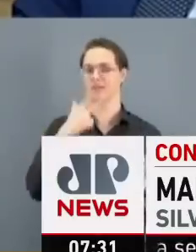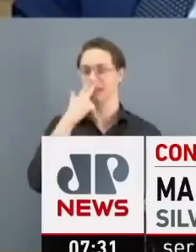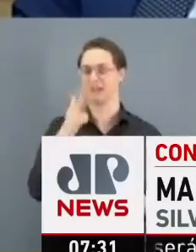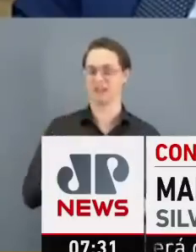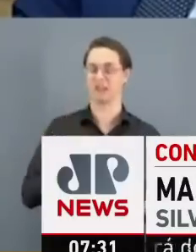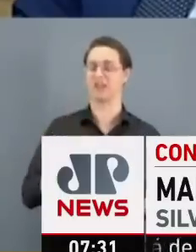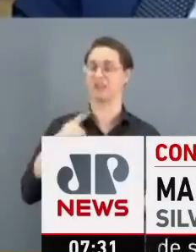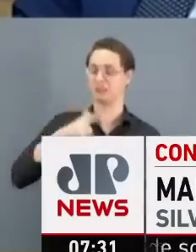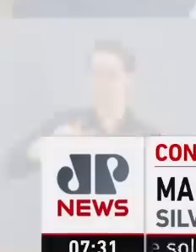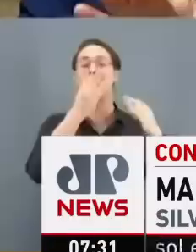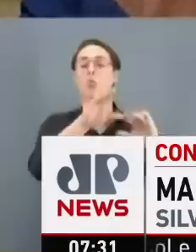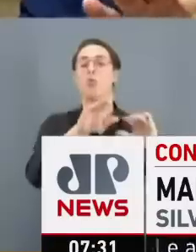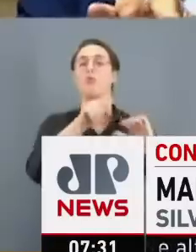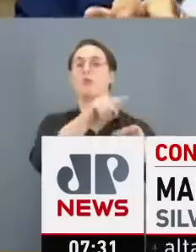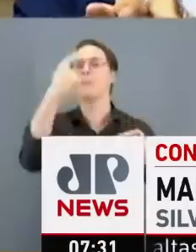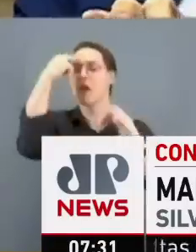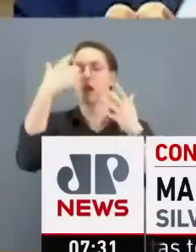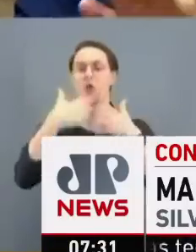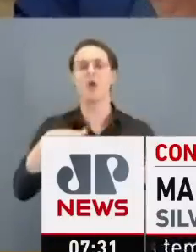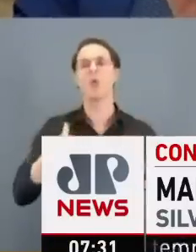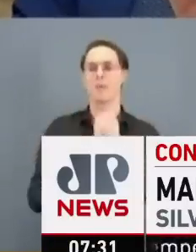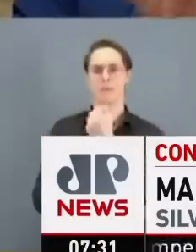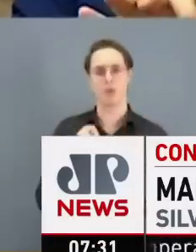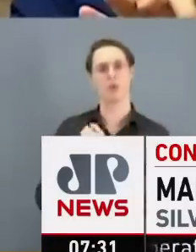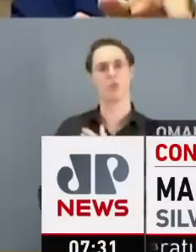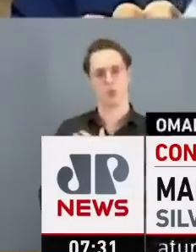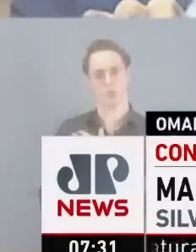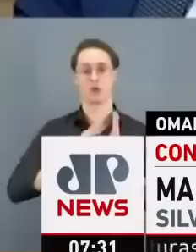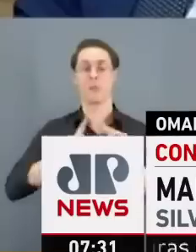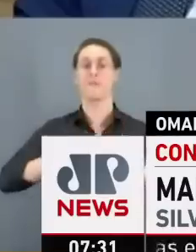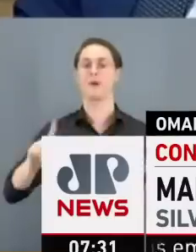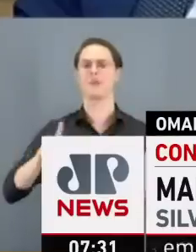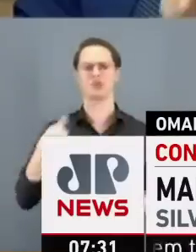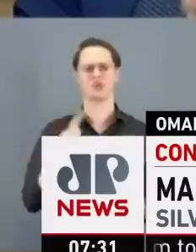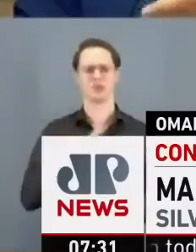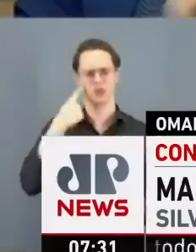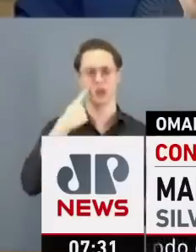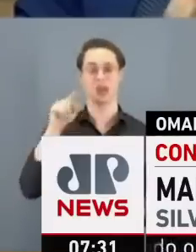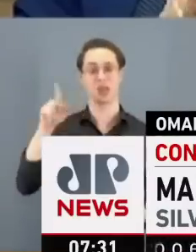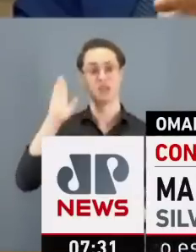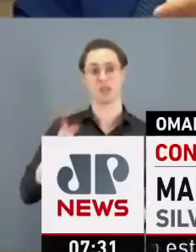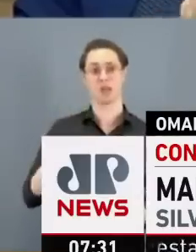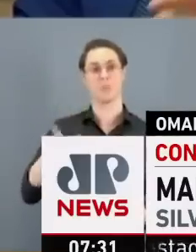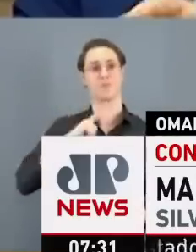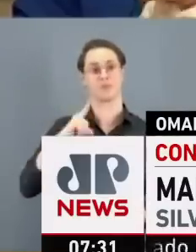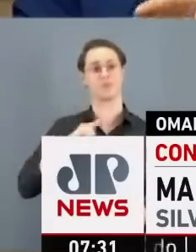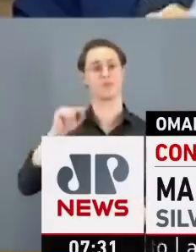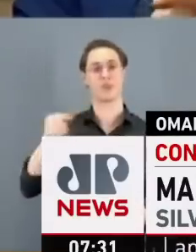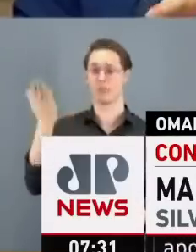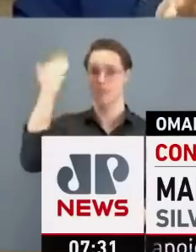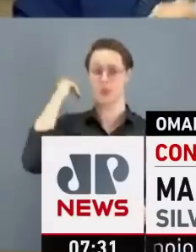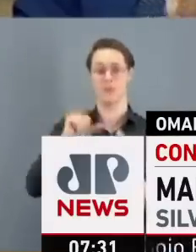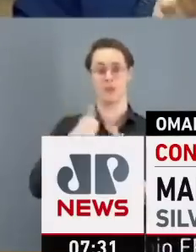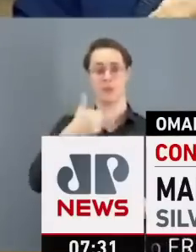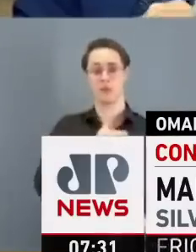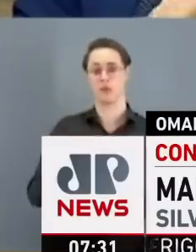existem 2 governos. Eu apoio o presidente Lula, eu apoiei o presidente Lula. Ele já teve um calo no primeiro governo dele